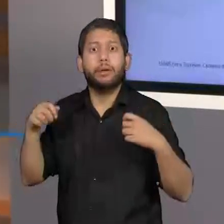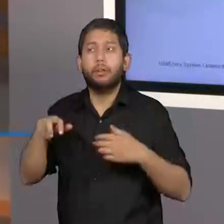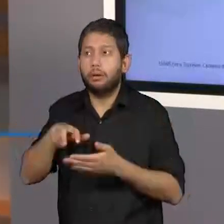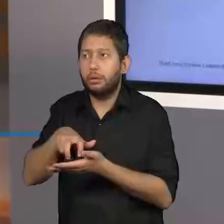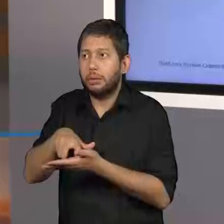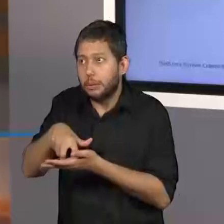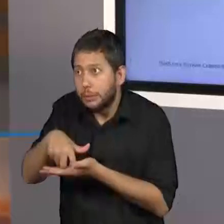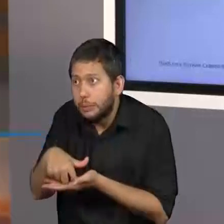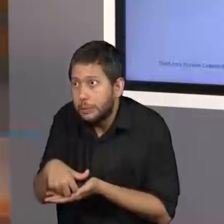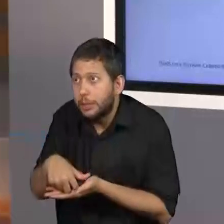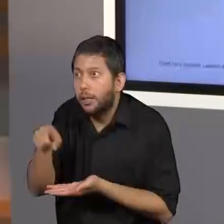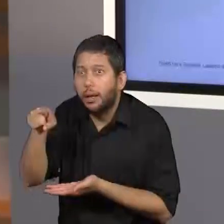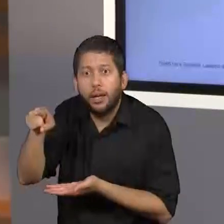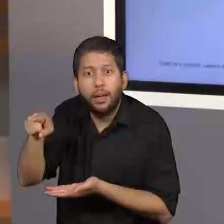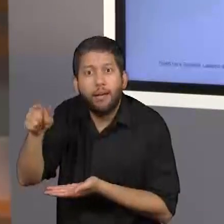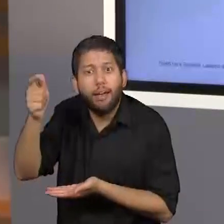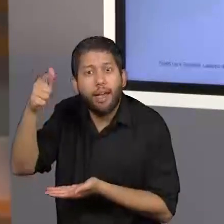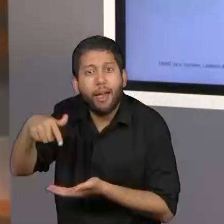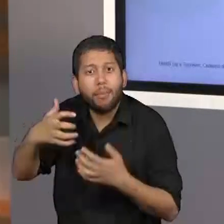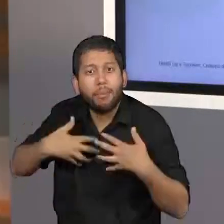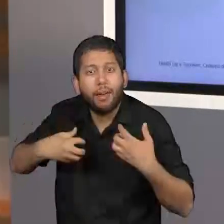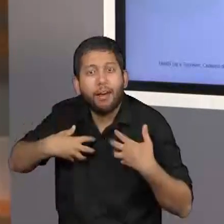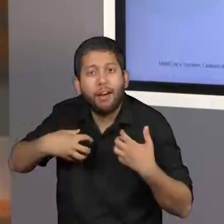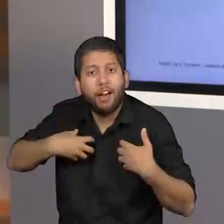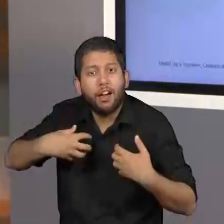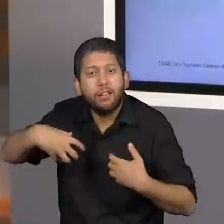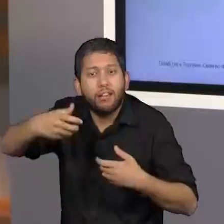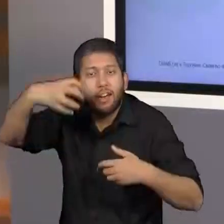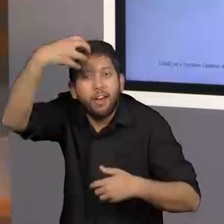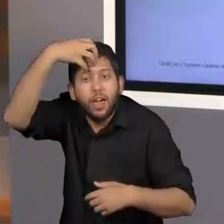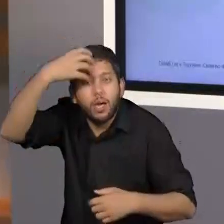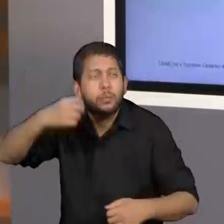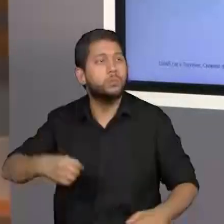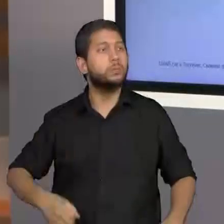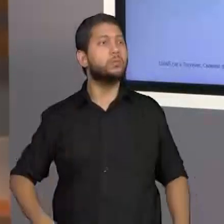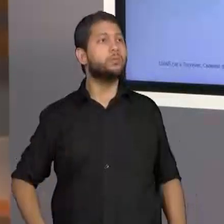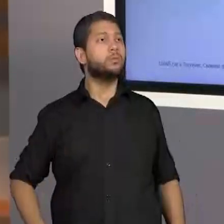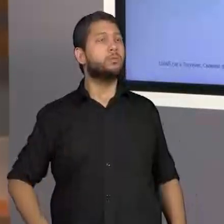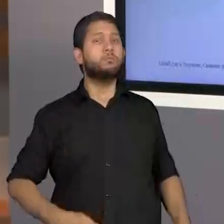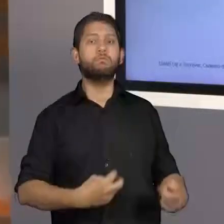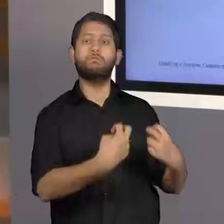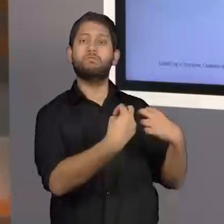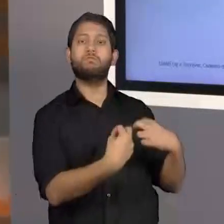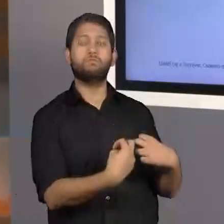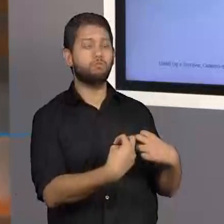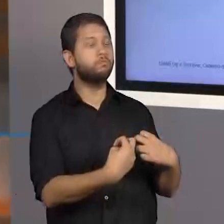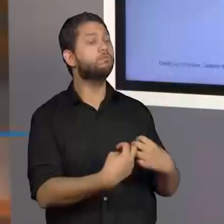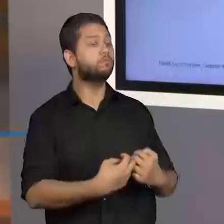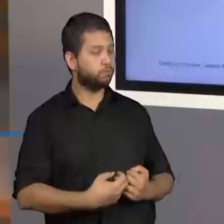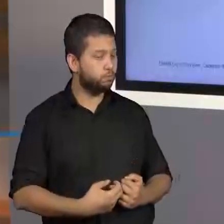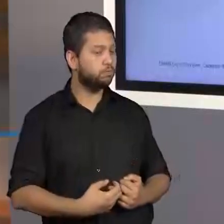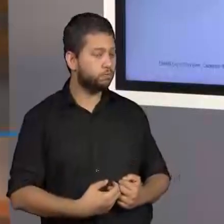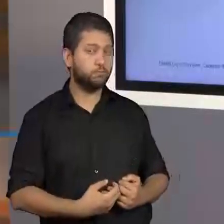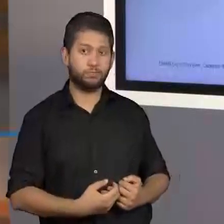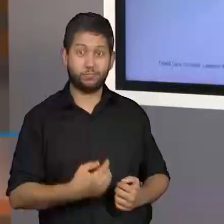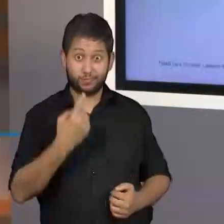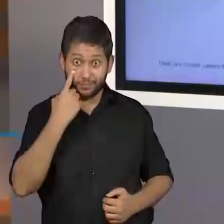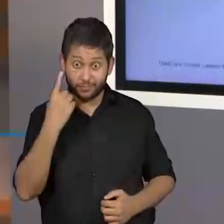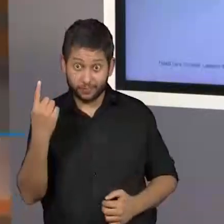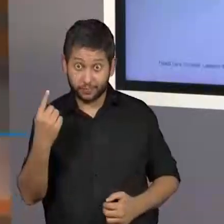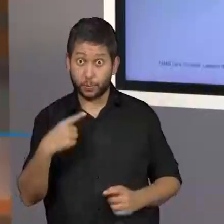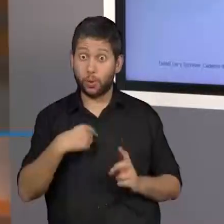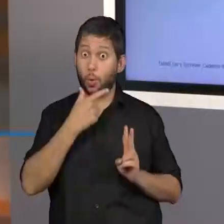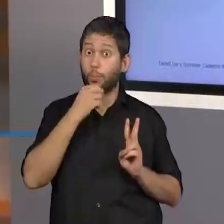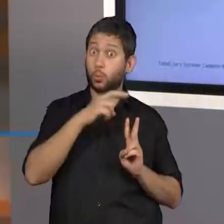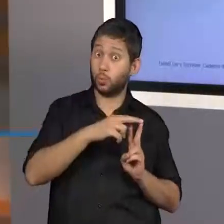mas os 3 personagens muito claros na história são os 2 homens e o macaco rei.